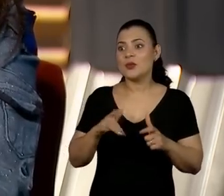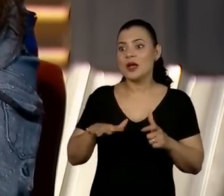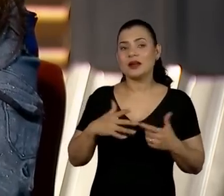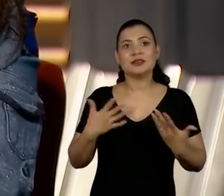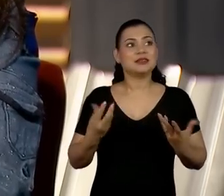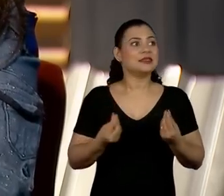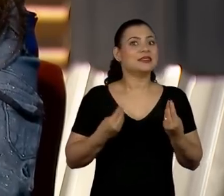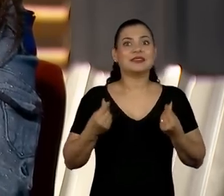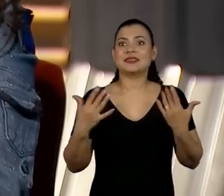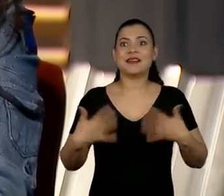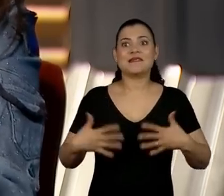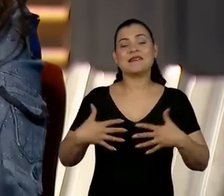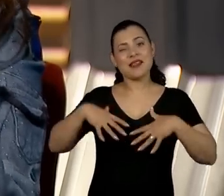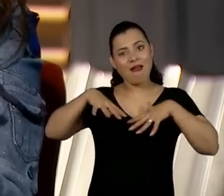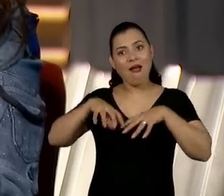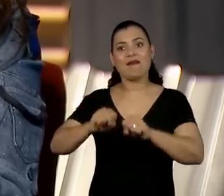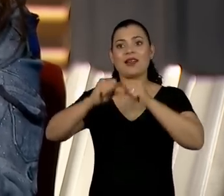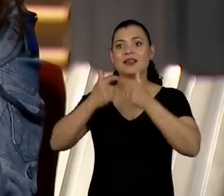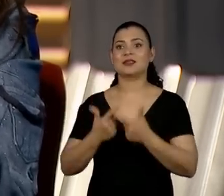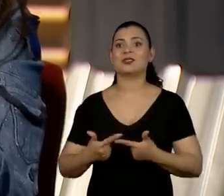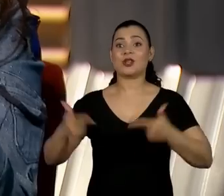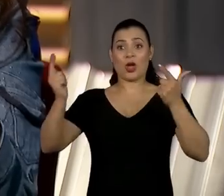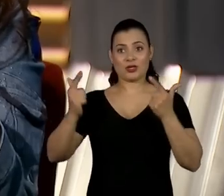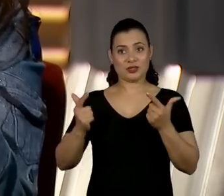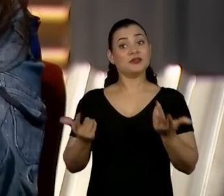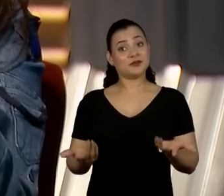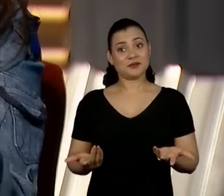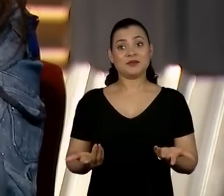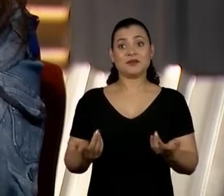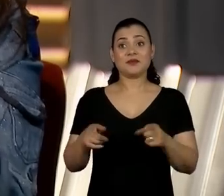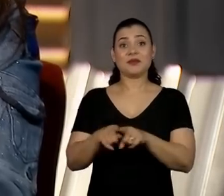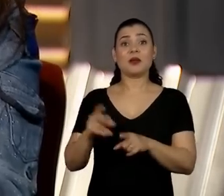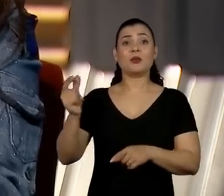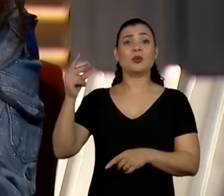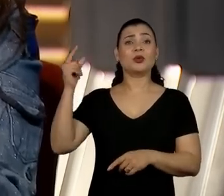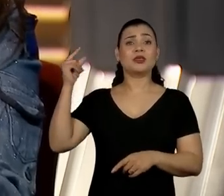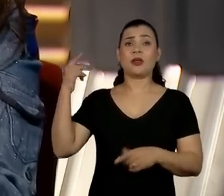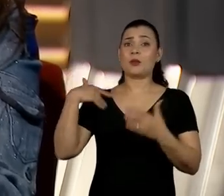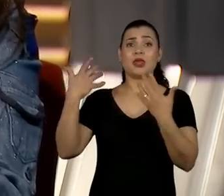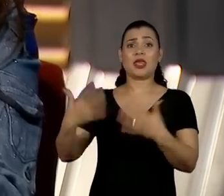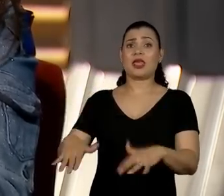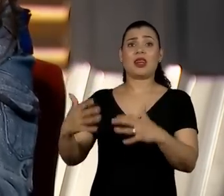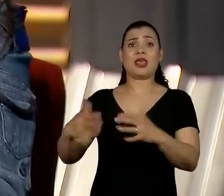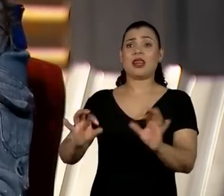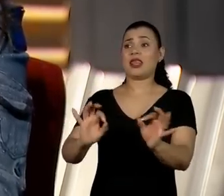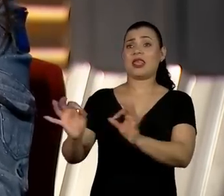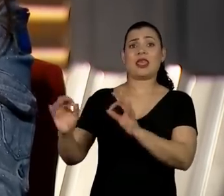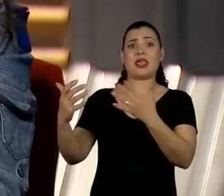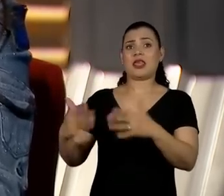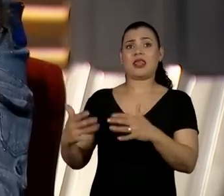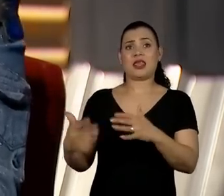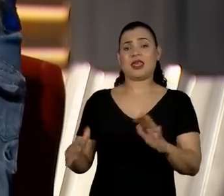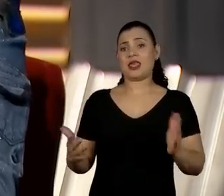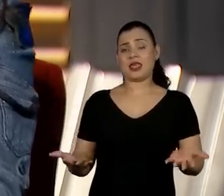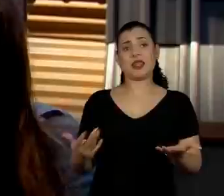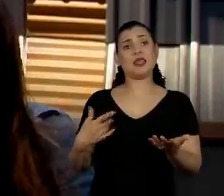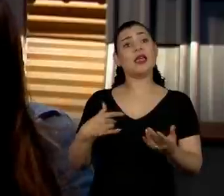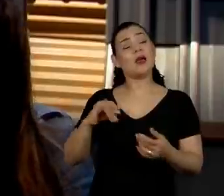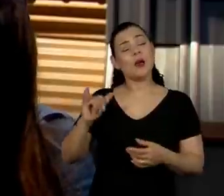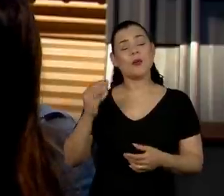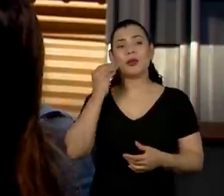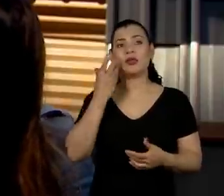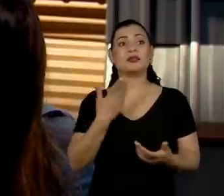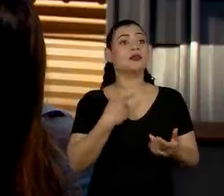acabei dando a sorte desse ponto tá ficar fechado muito Ninguém queria Então não era né uma coisa que